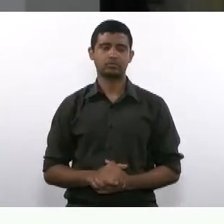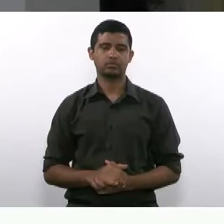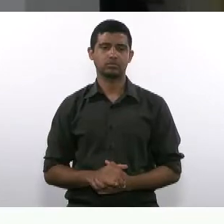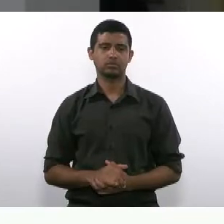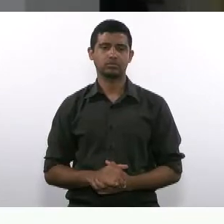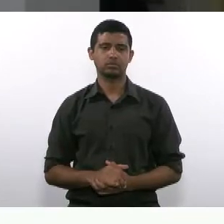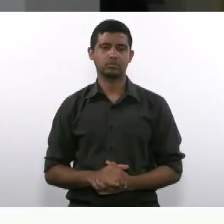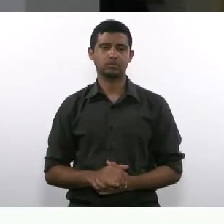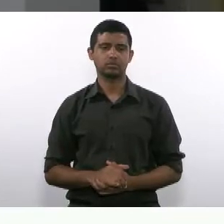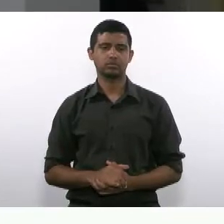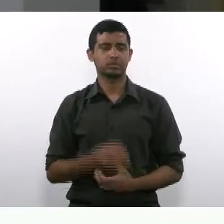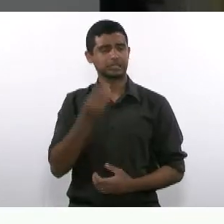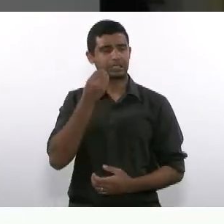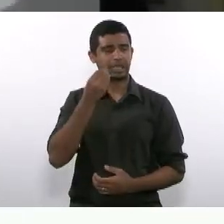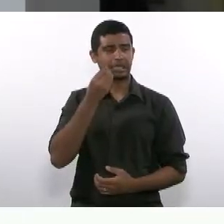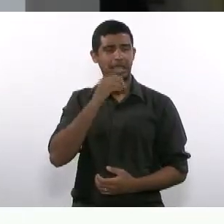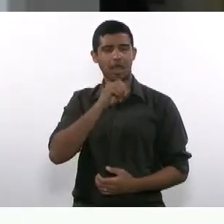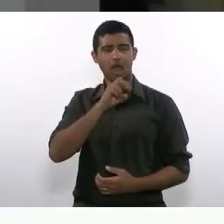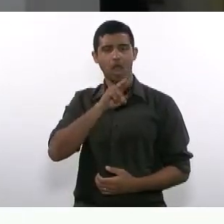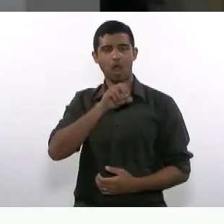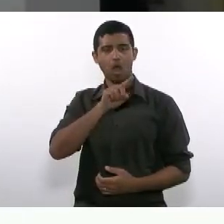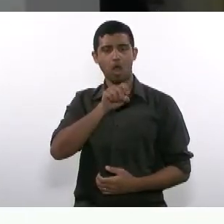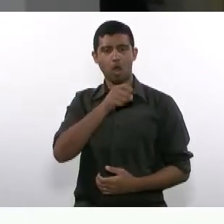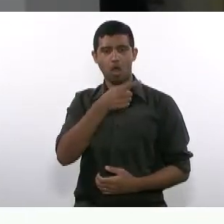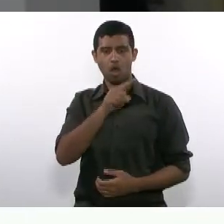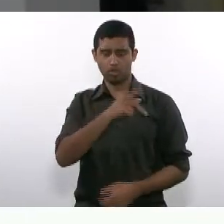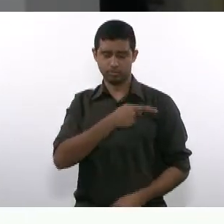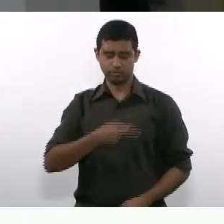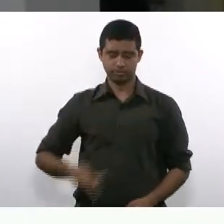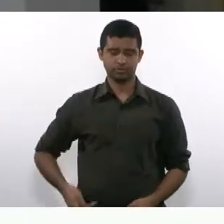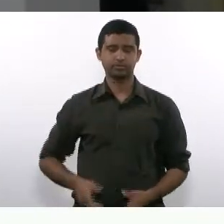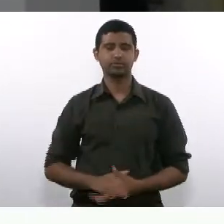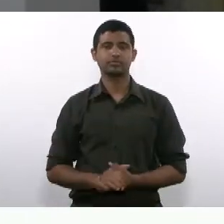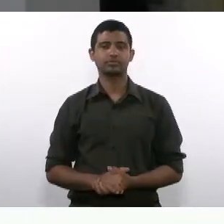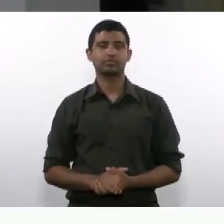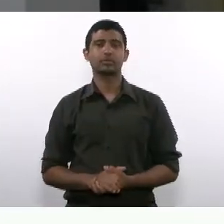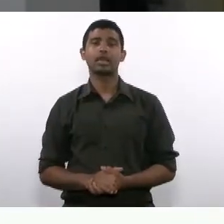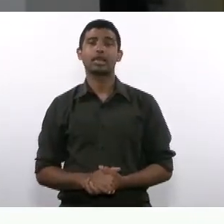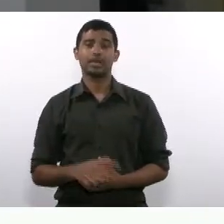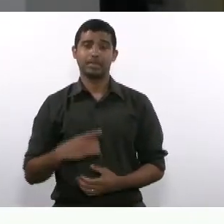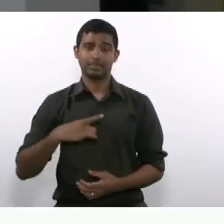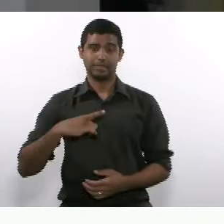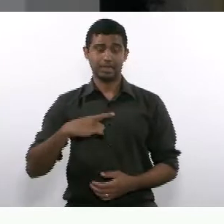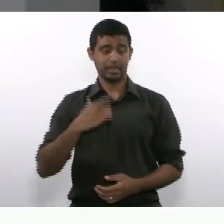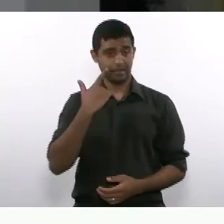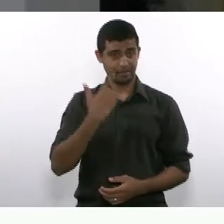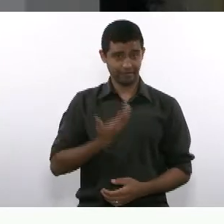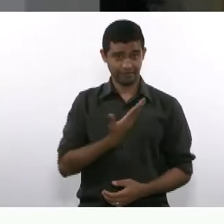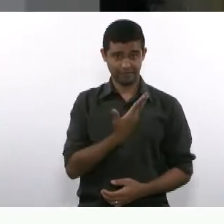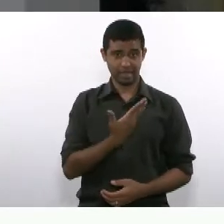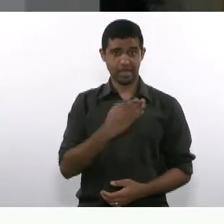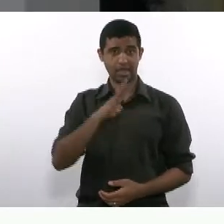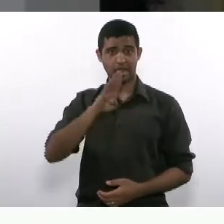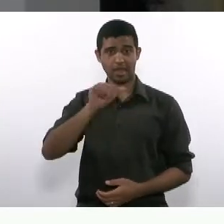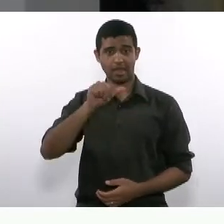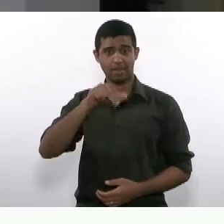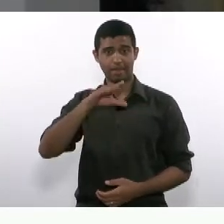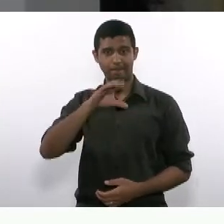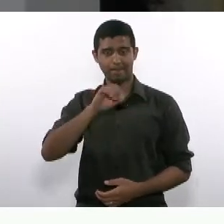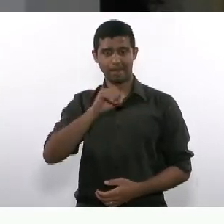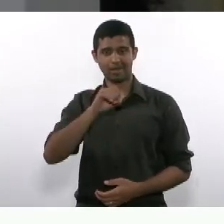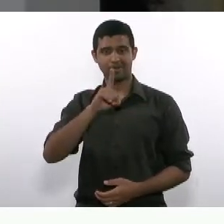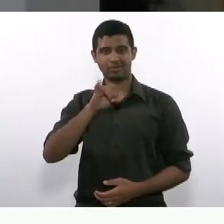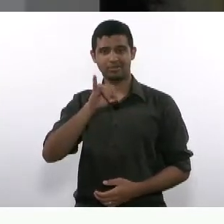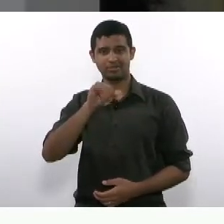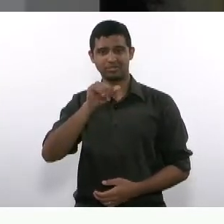junto aos órgãos públicos. O Banco de Diários também é uma aproximação que a gente teve com a